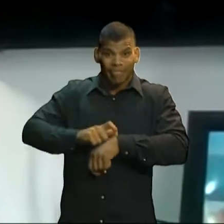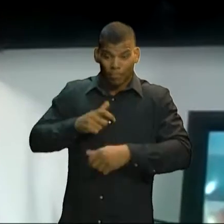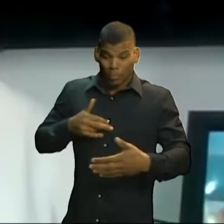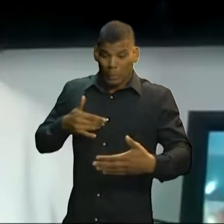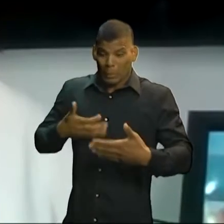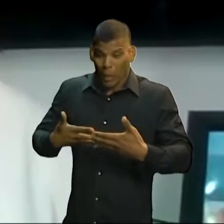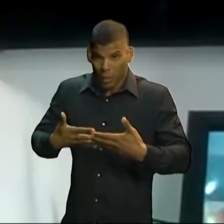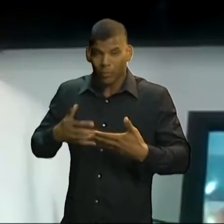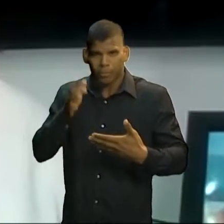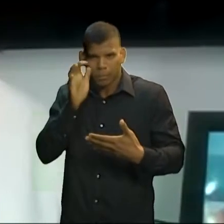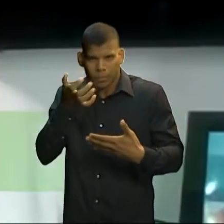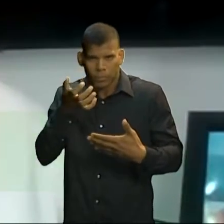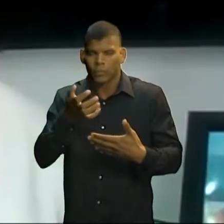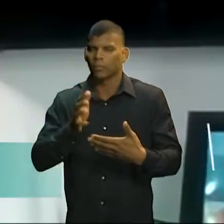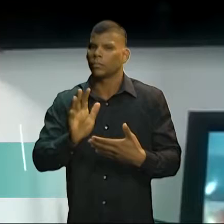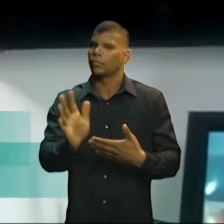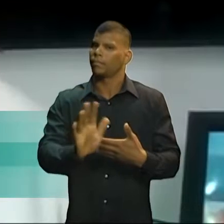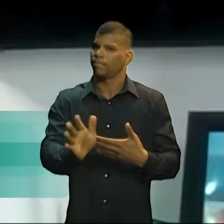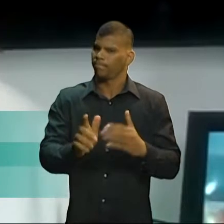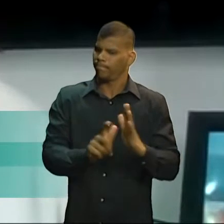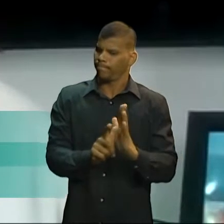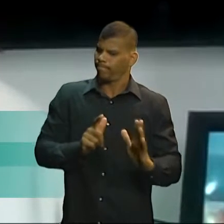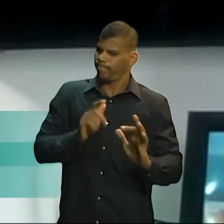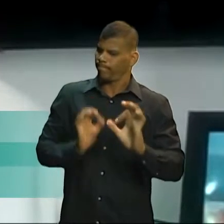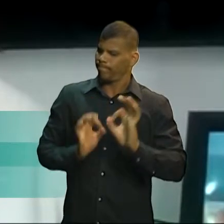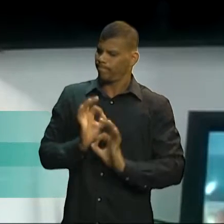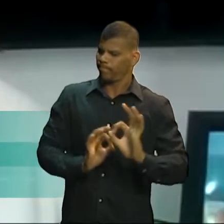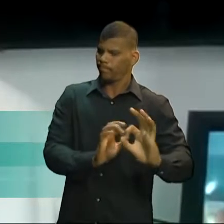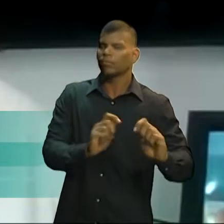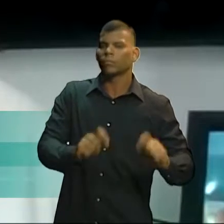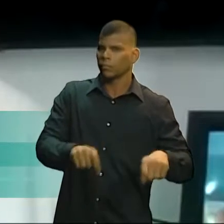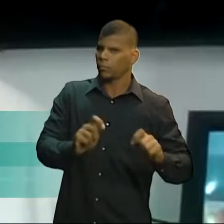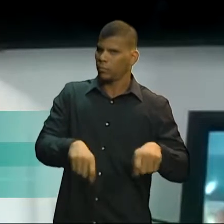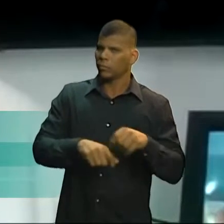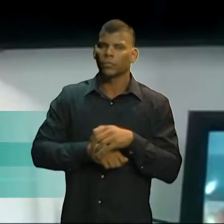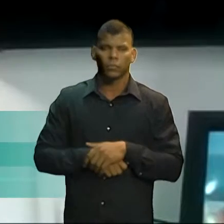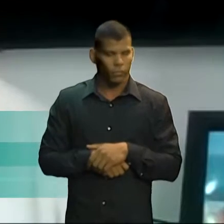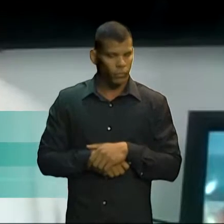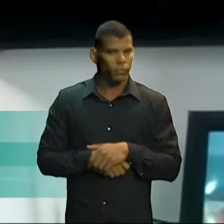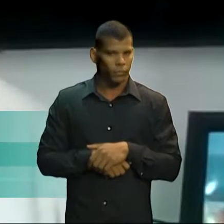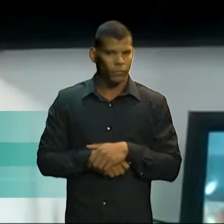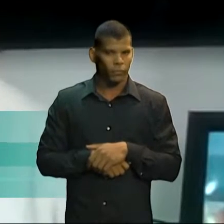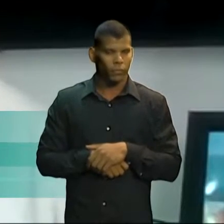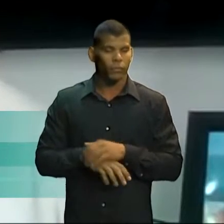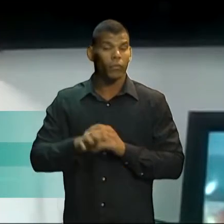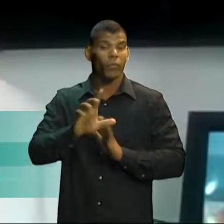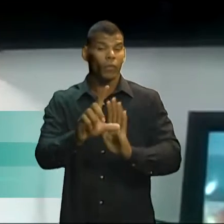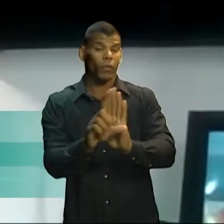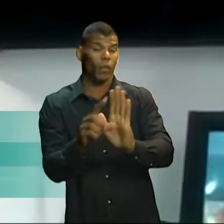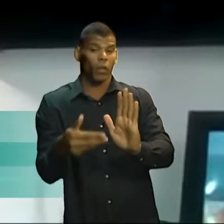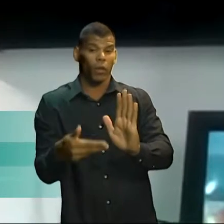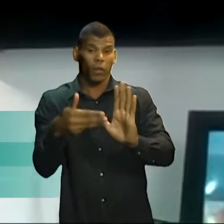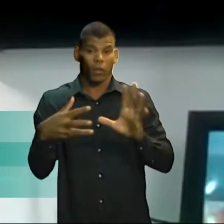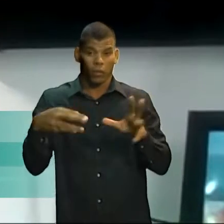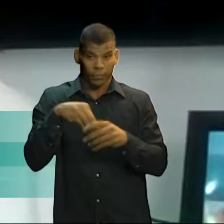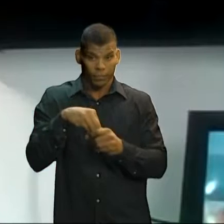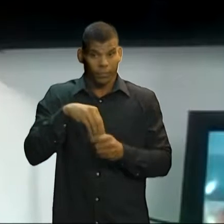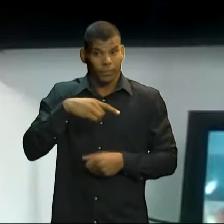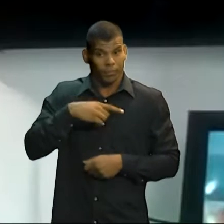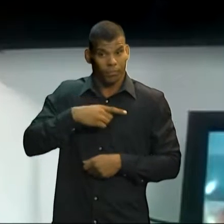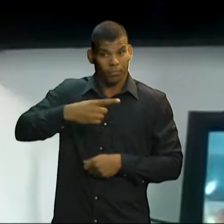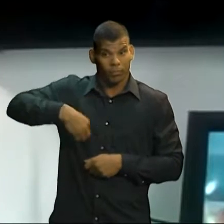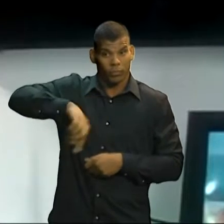é um prazo normativo, esse prazo está na lei, tá? Para que a gente possa efetuar o fechamento do cadastro eleitoral